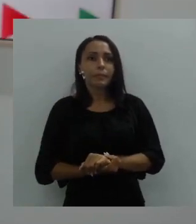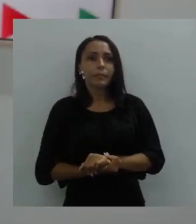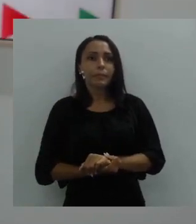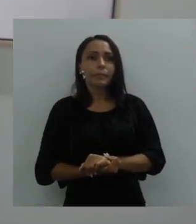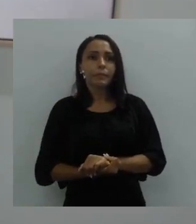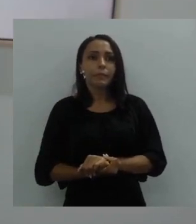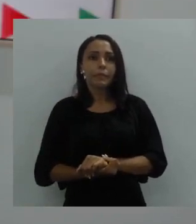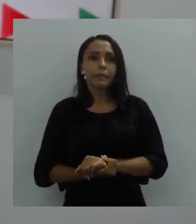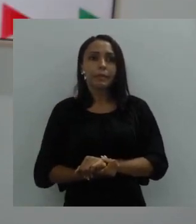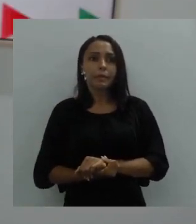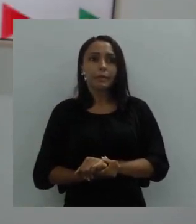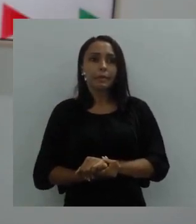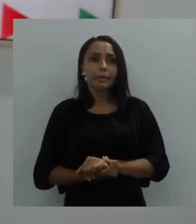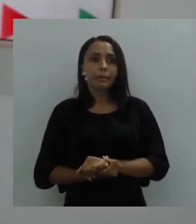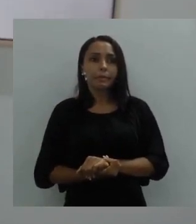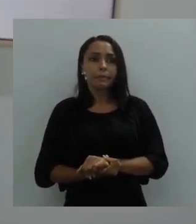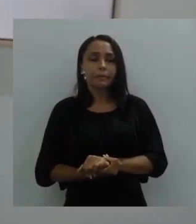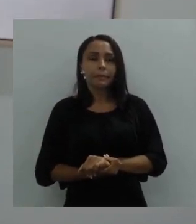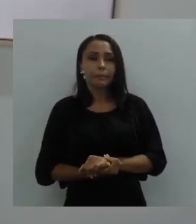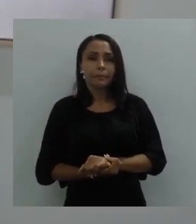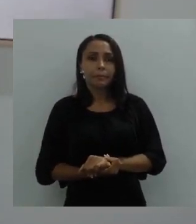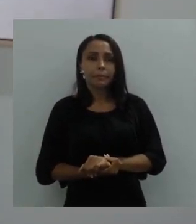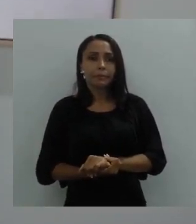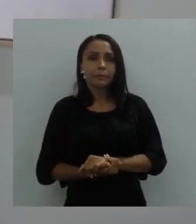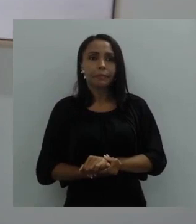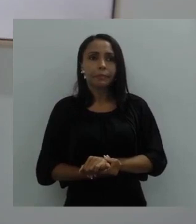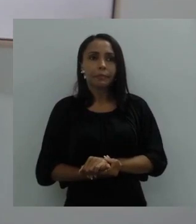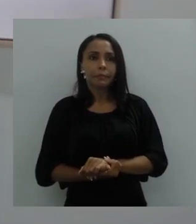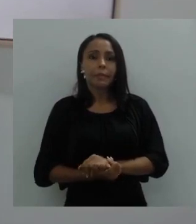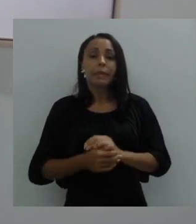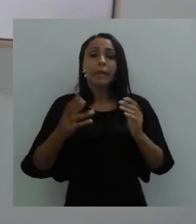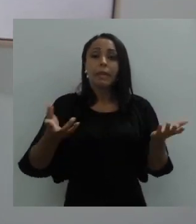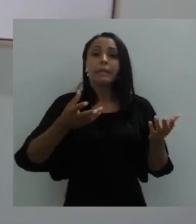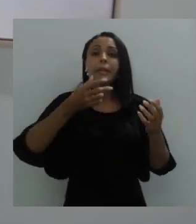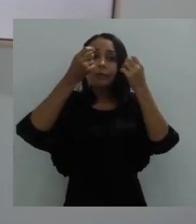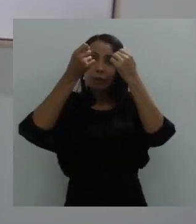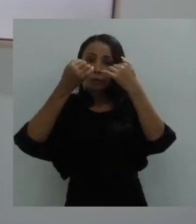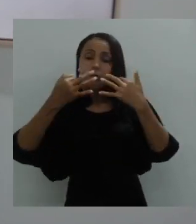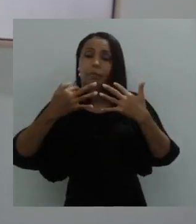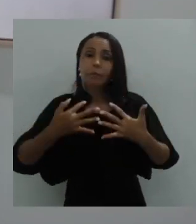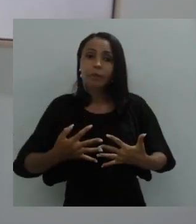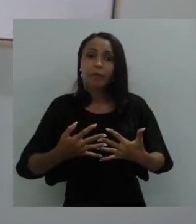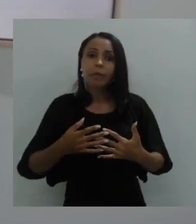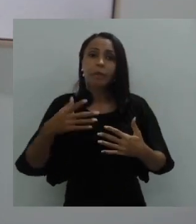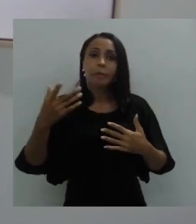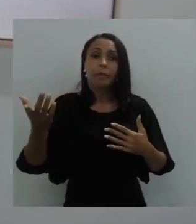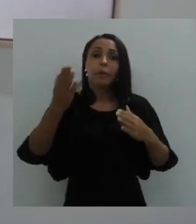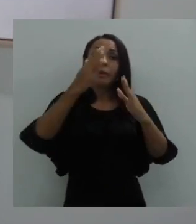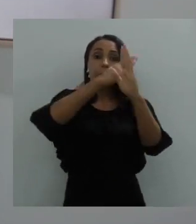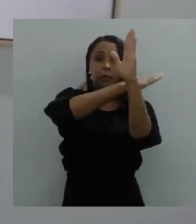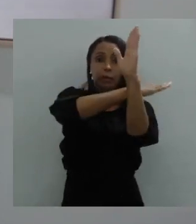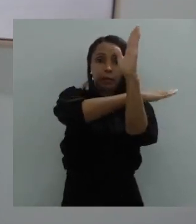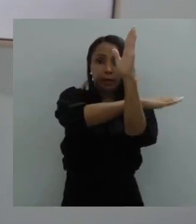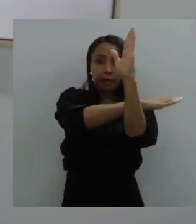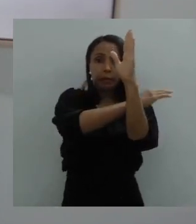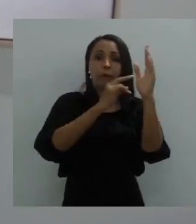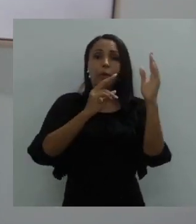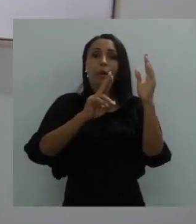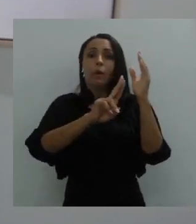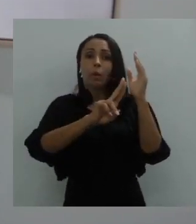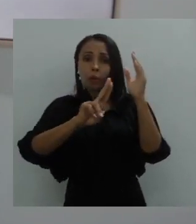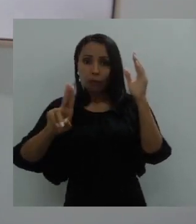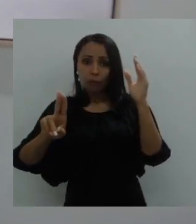Pronto. Nós falamos aí sobre plano cartesiano. O nome